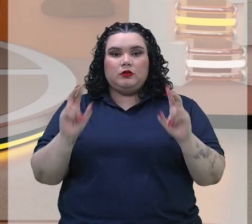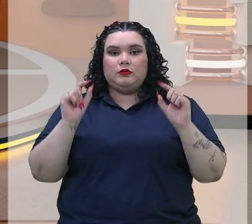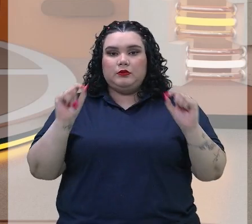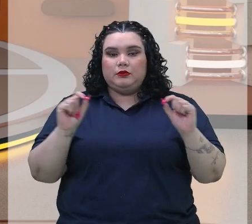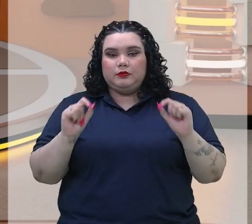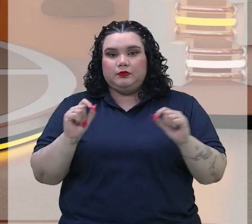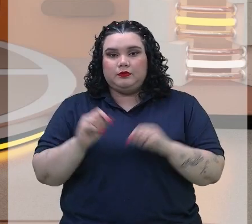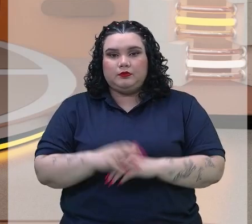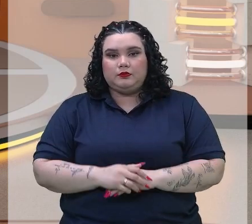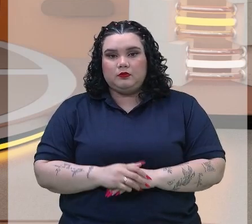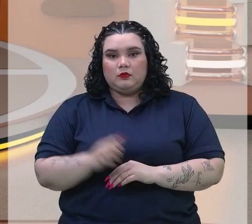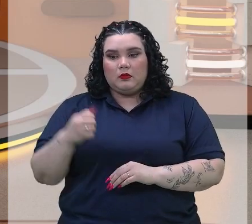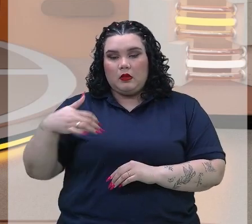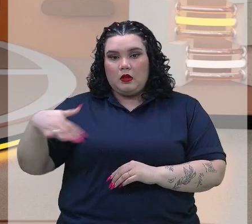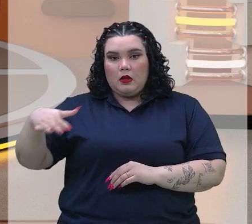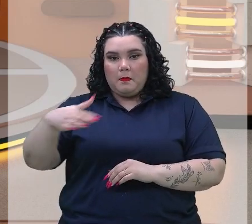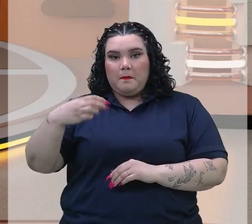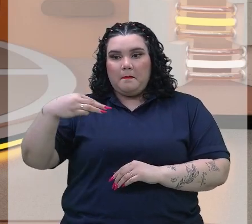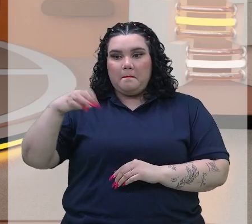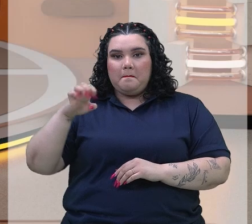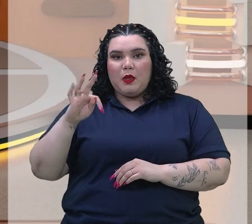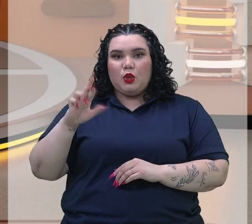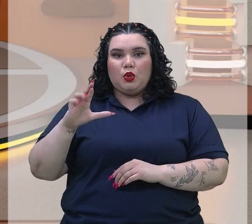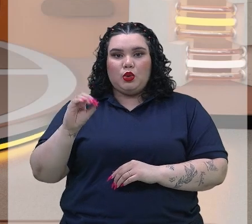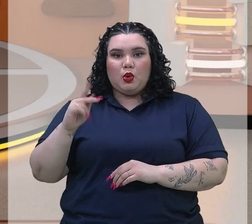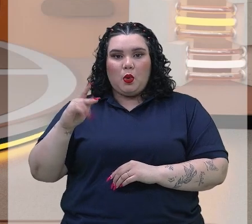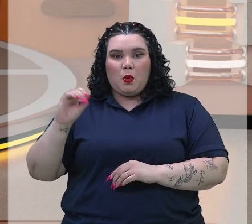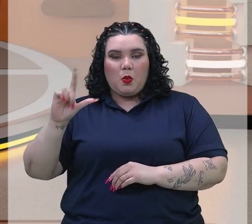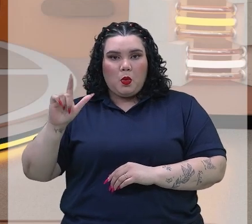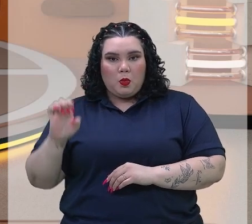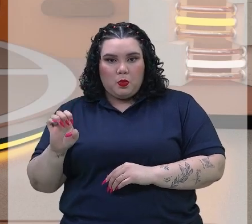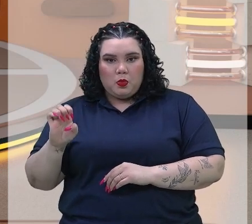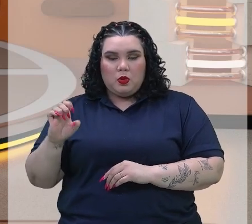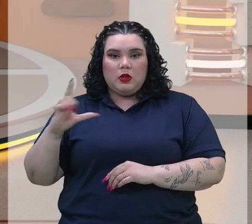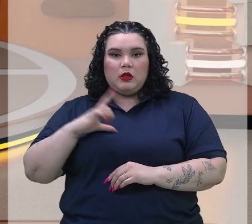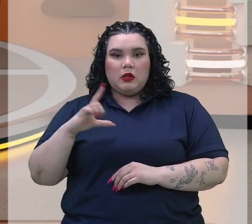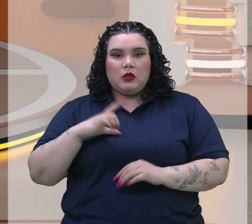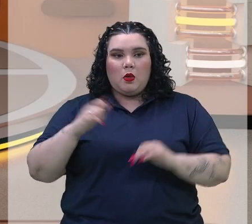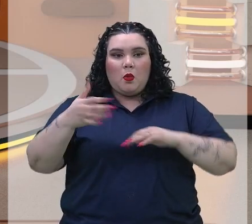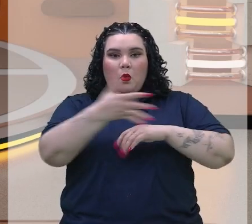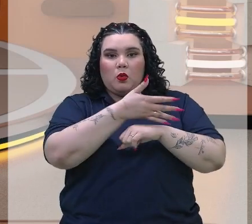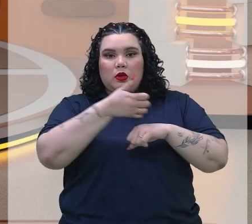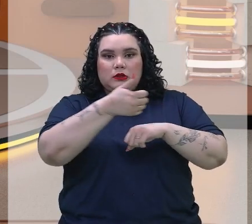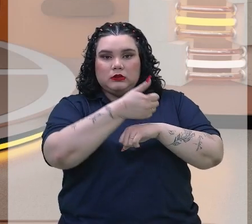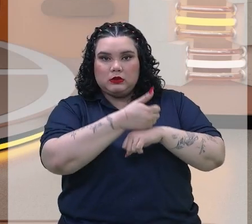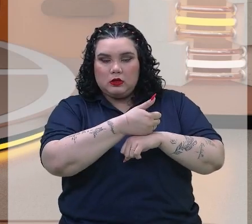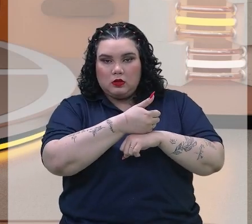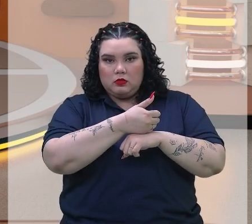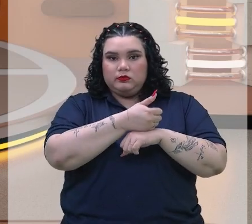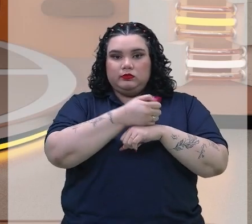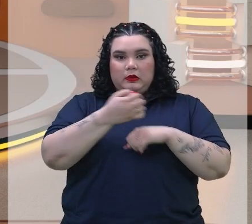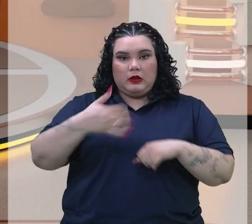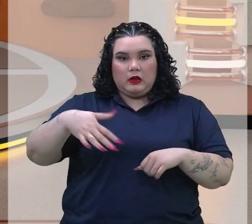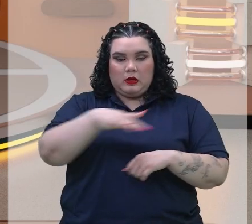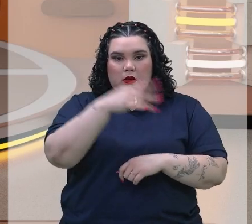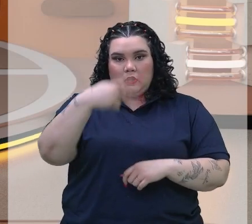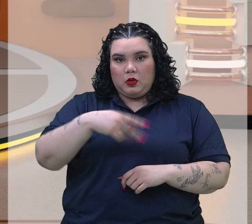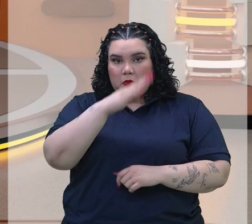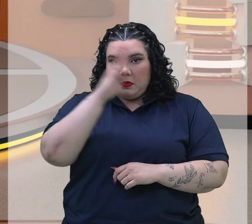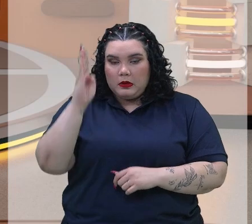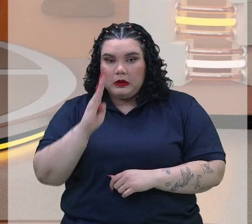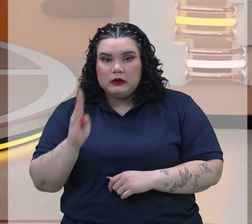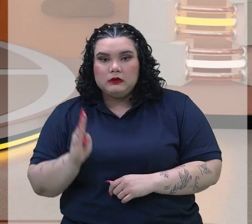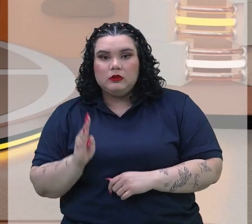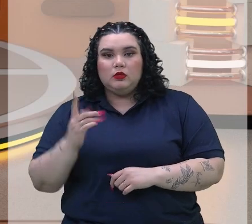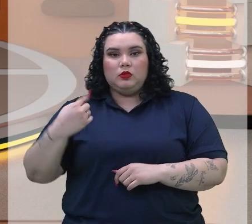a metrópole, ou seja, quem colonizava, com a colônia, ou seja, quem era colonizado, por exemplo, aqui do Brasil, a gente